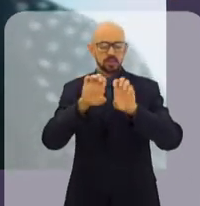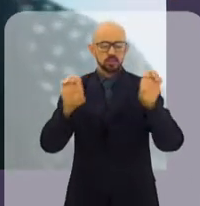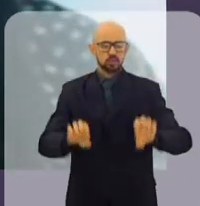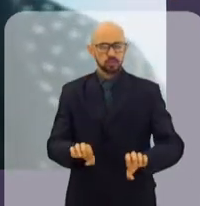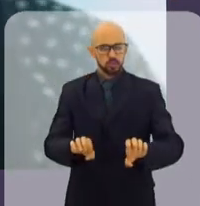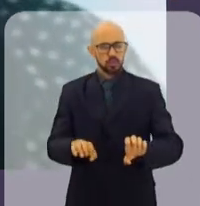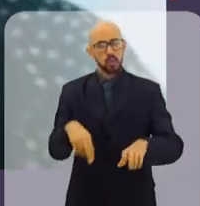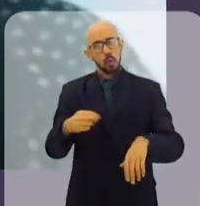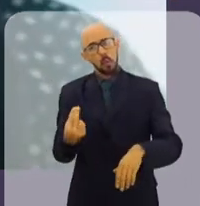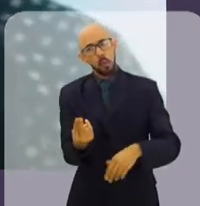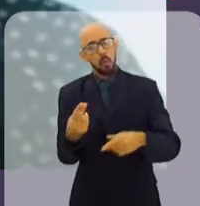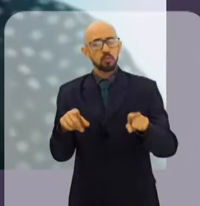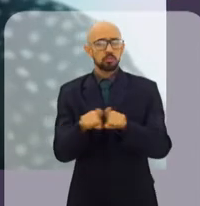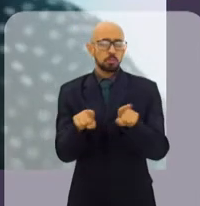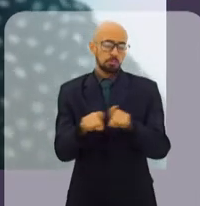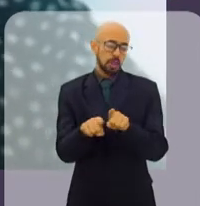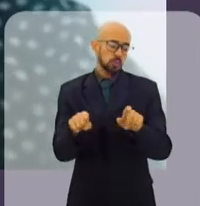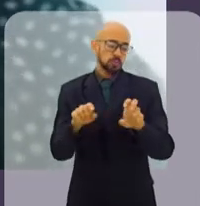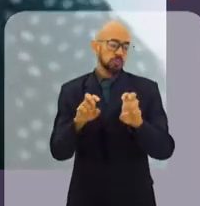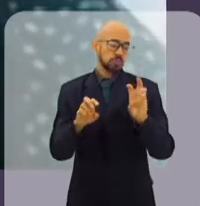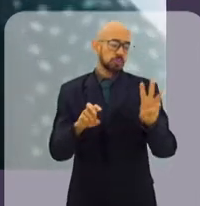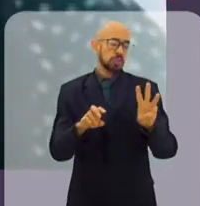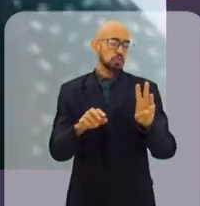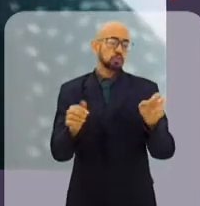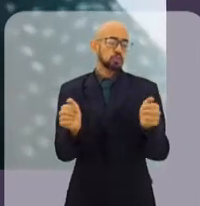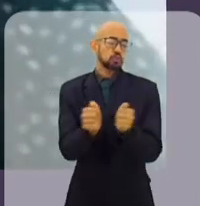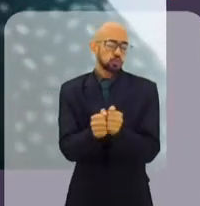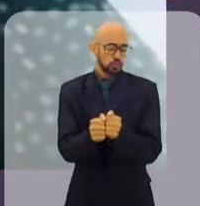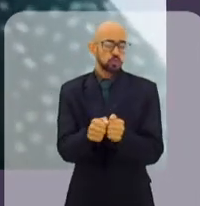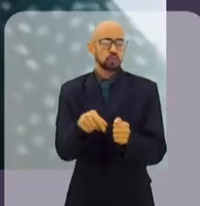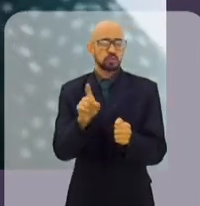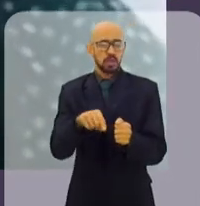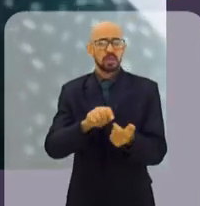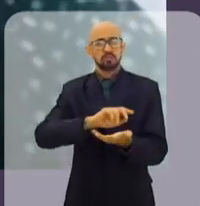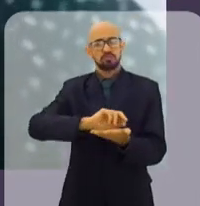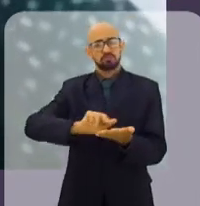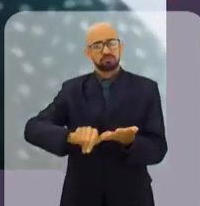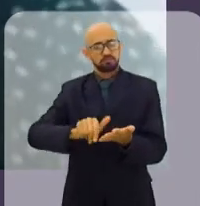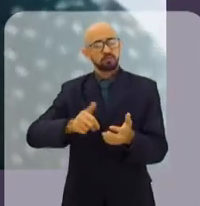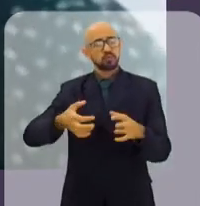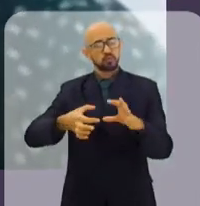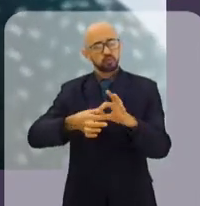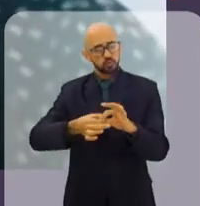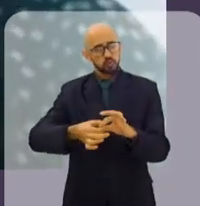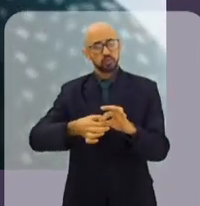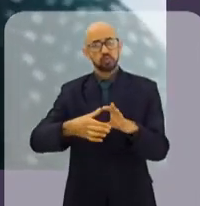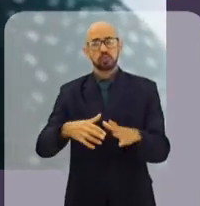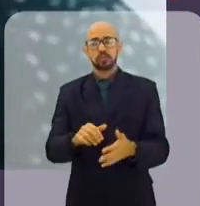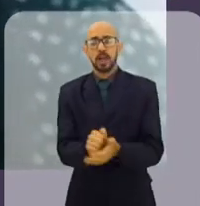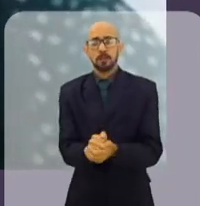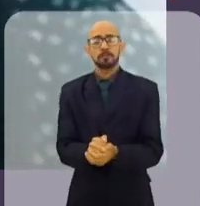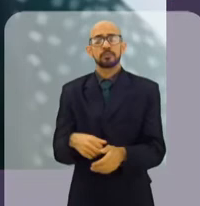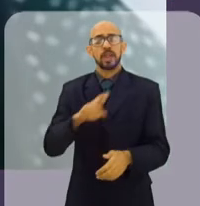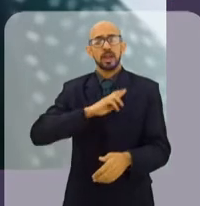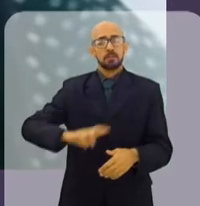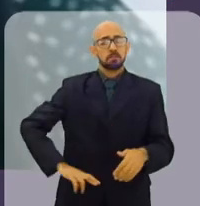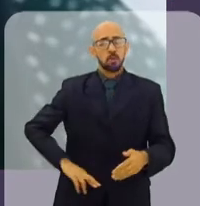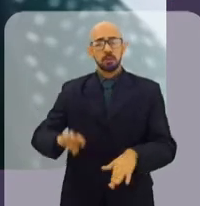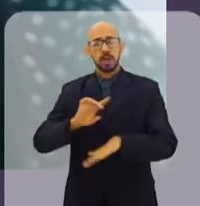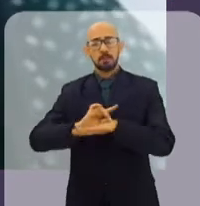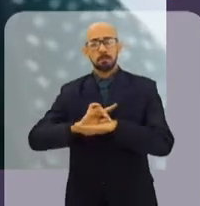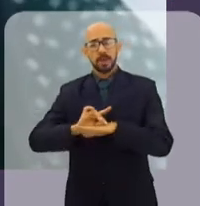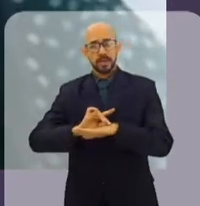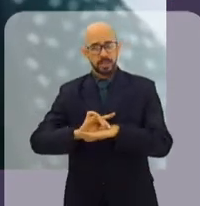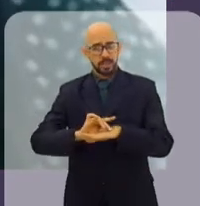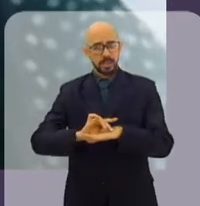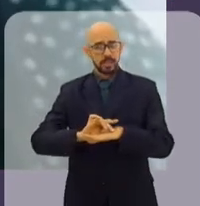mais comum, nos 3 ao mesmo tempo. São indissociáveis. E a República Preta, assim como os projetos das colegas